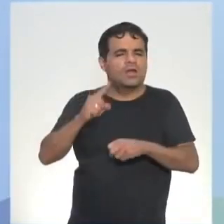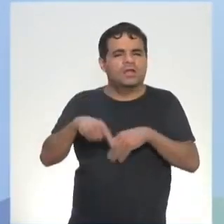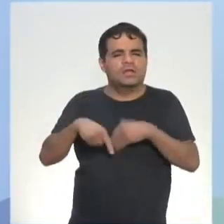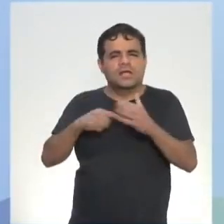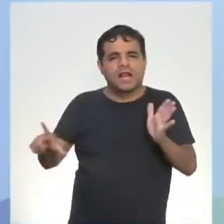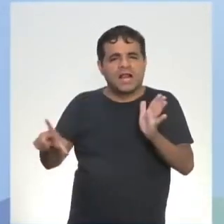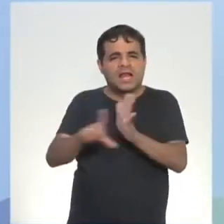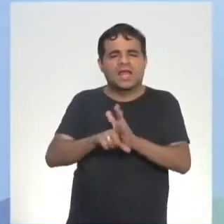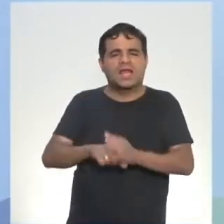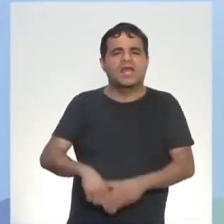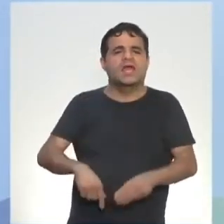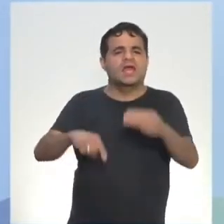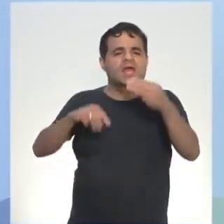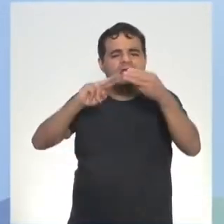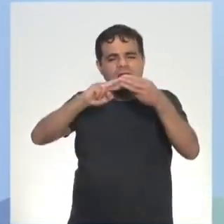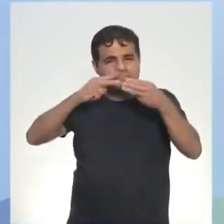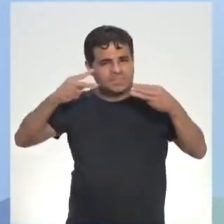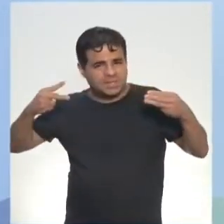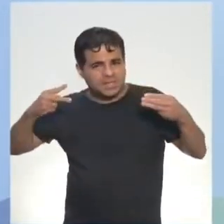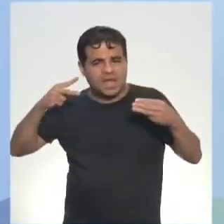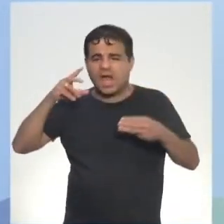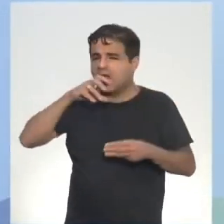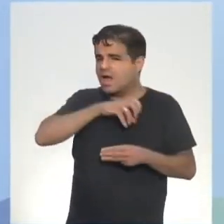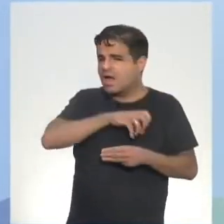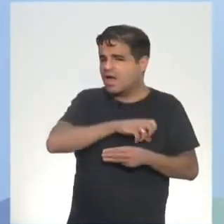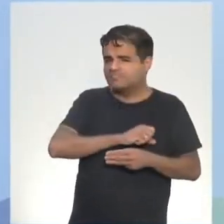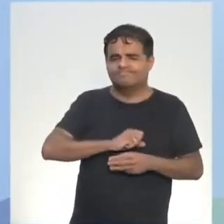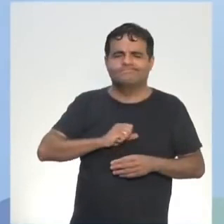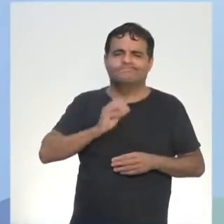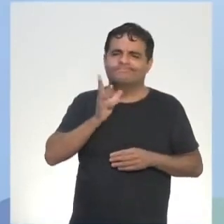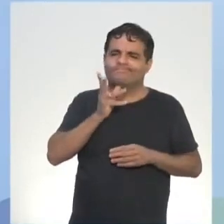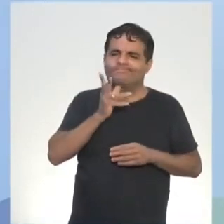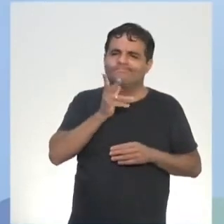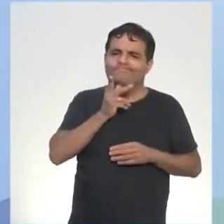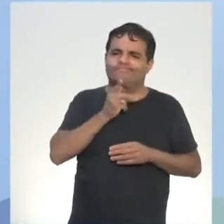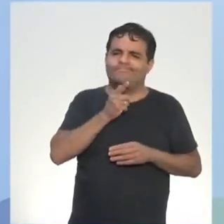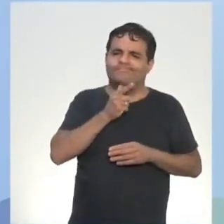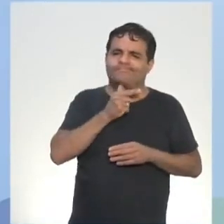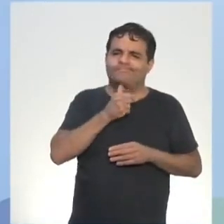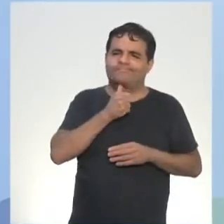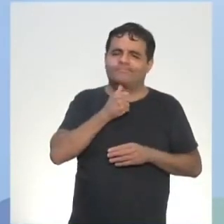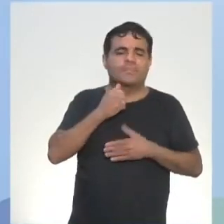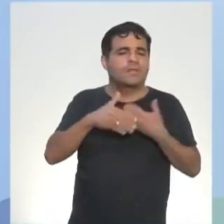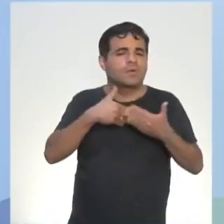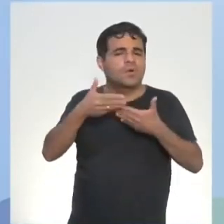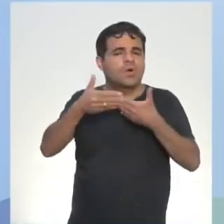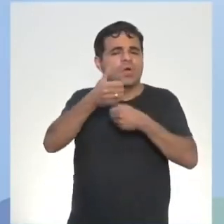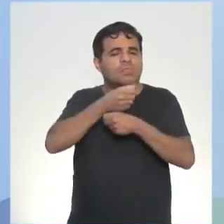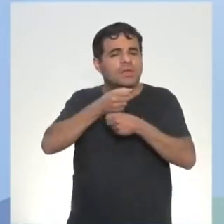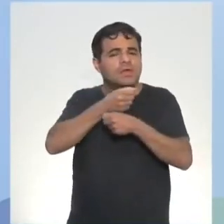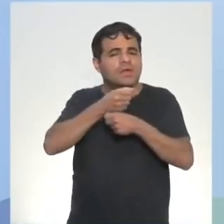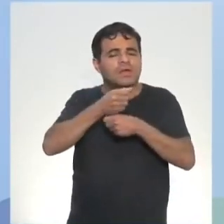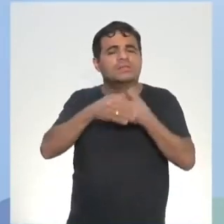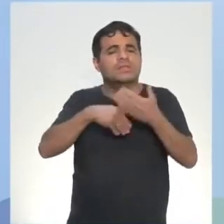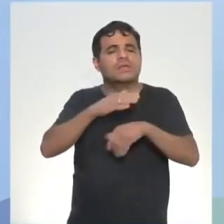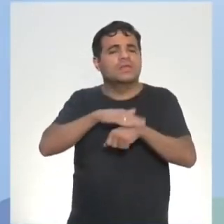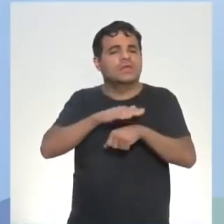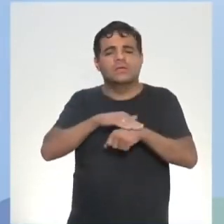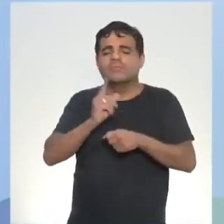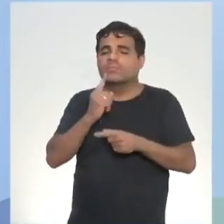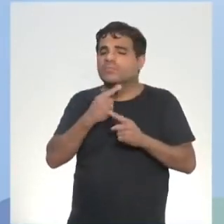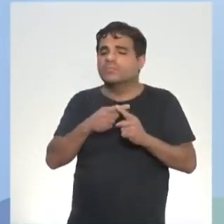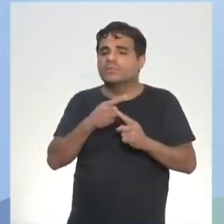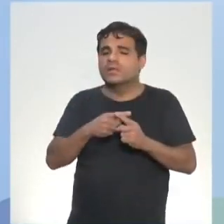leis de Mendel não foram reconhecidas imediatamente, demorou um certo tempo para que elas fossem reconhecidas. Por que será,